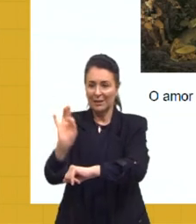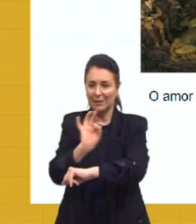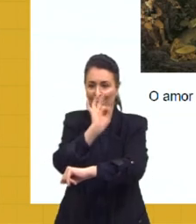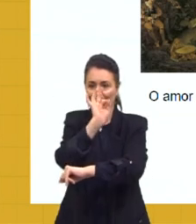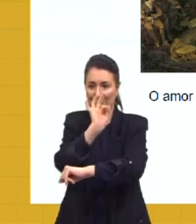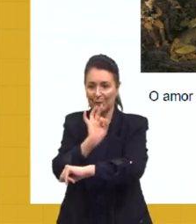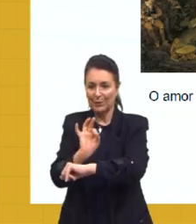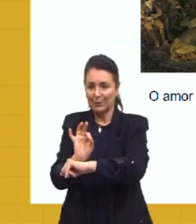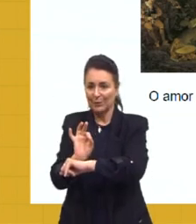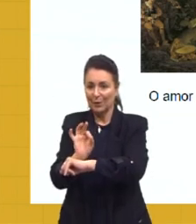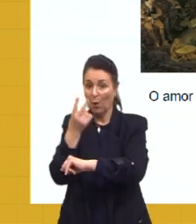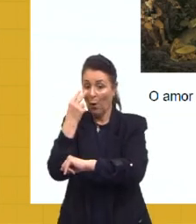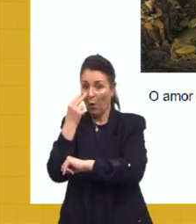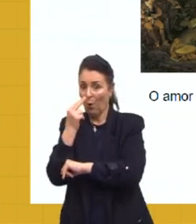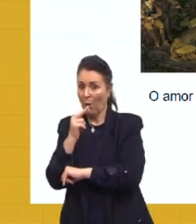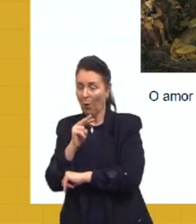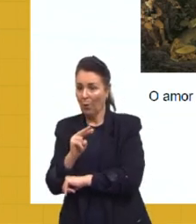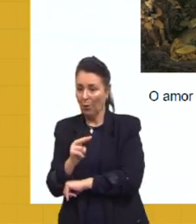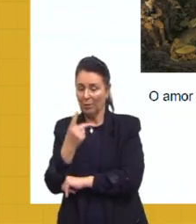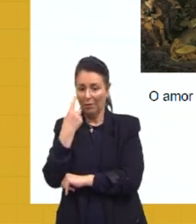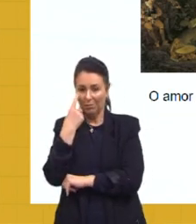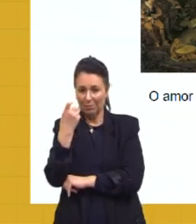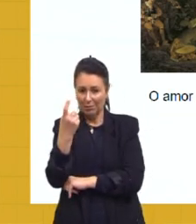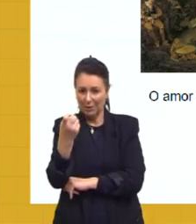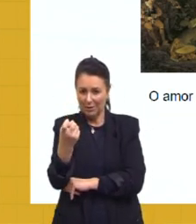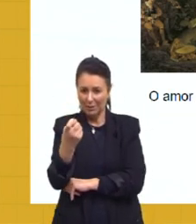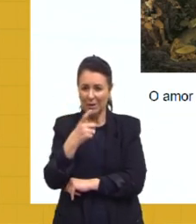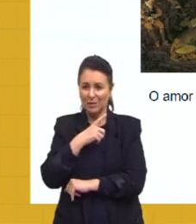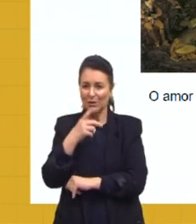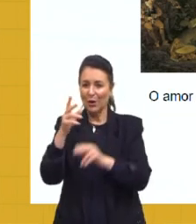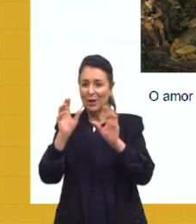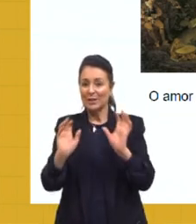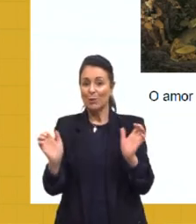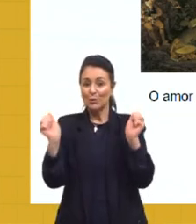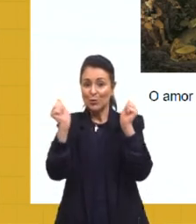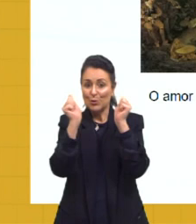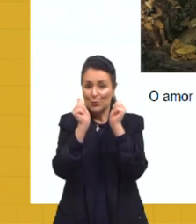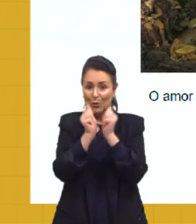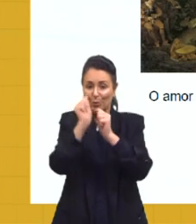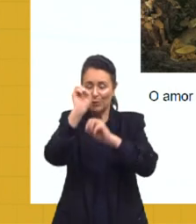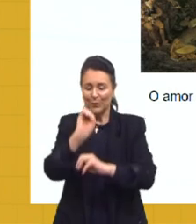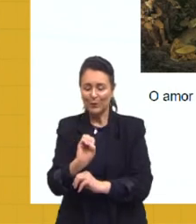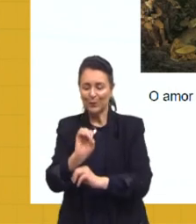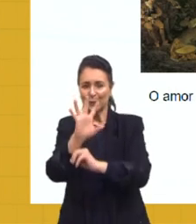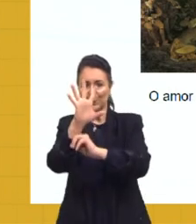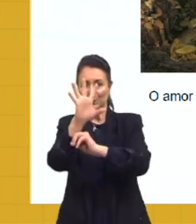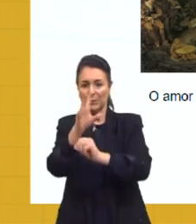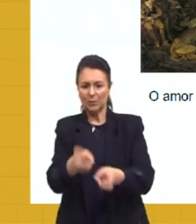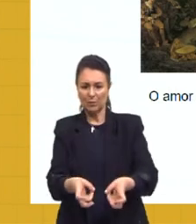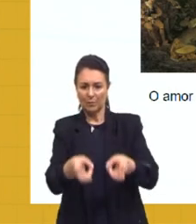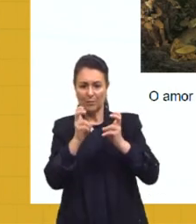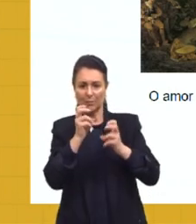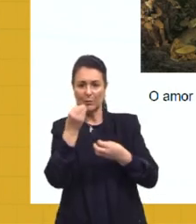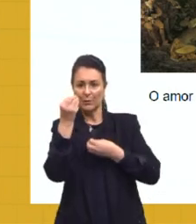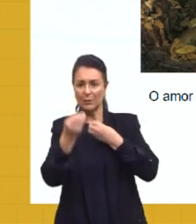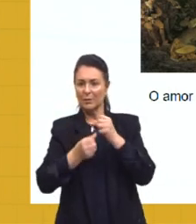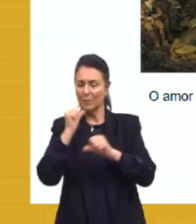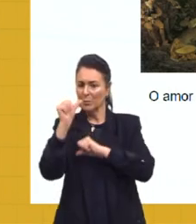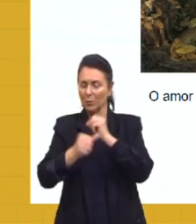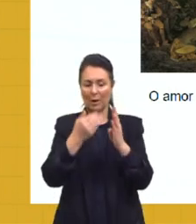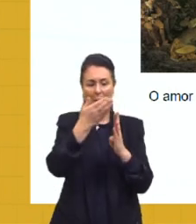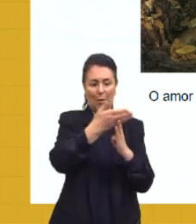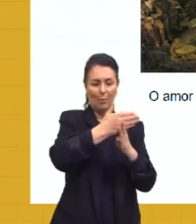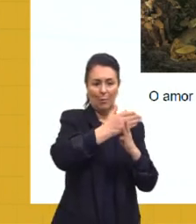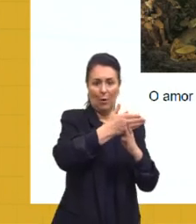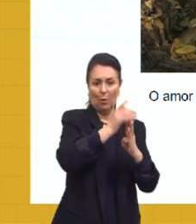vamos olhar é interessante colocar essas imagens todas em um slide para a gente perceber Como muda do